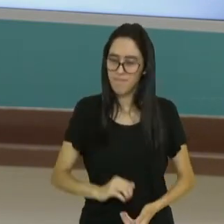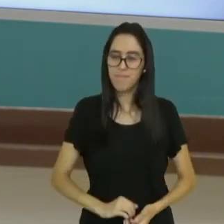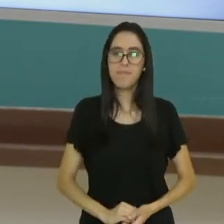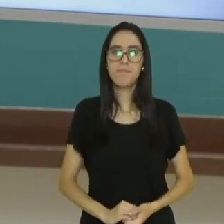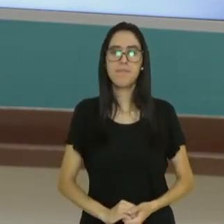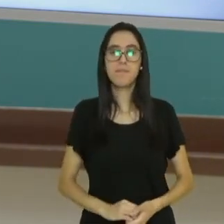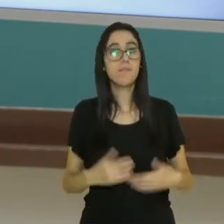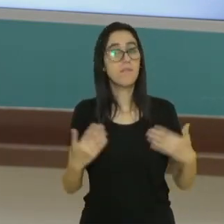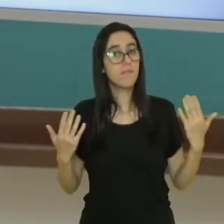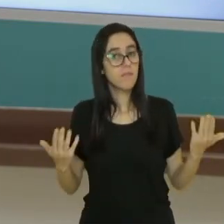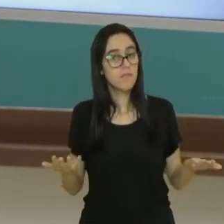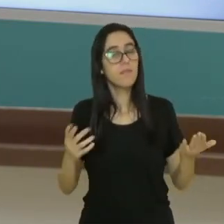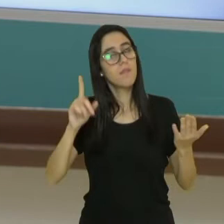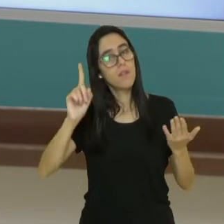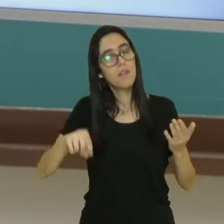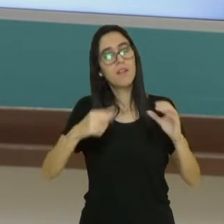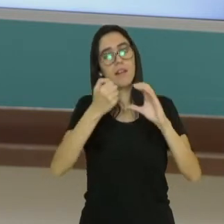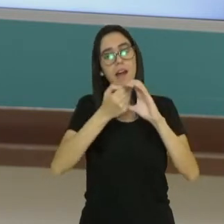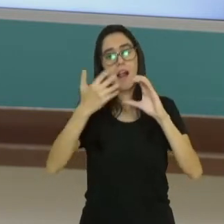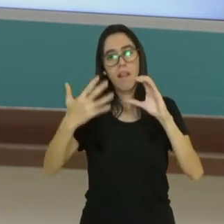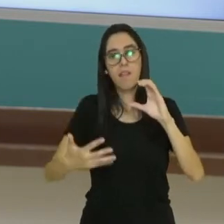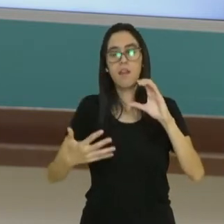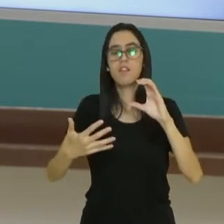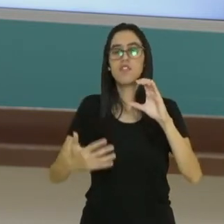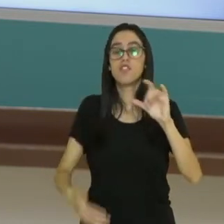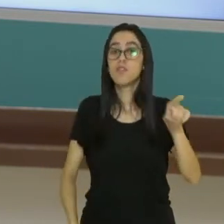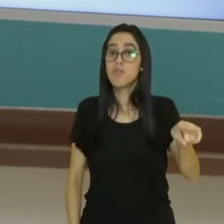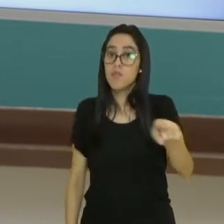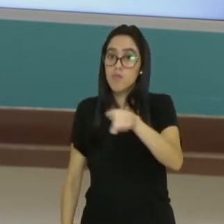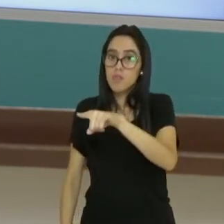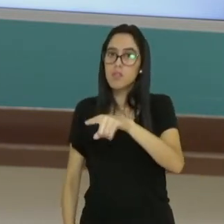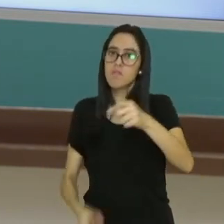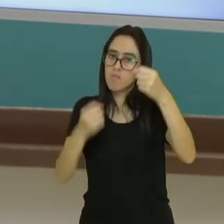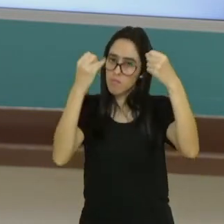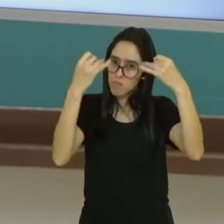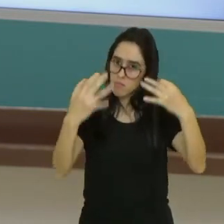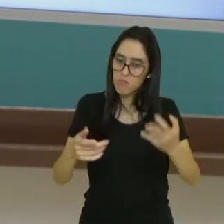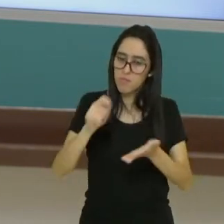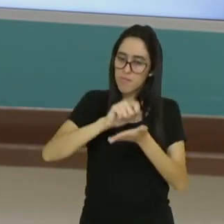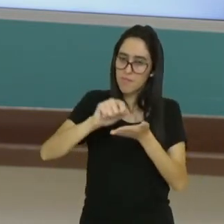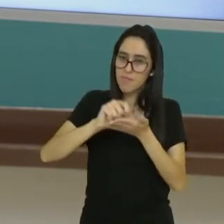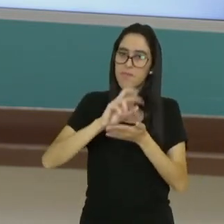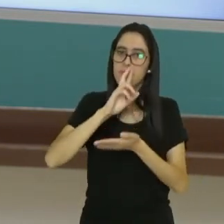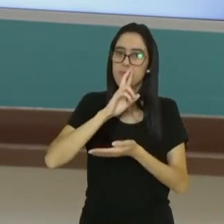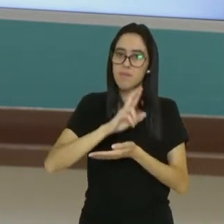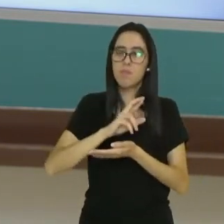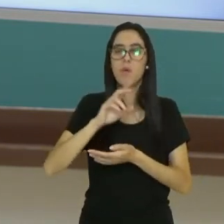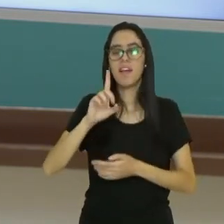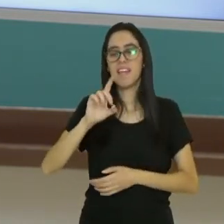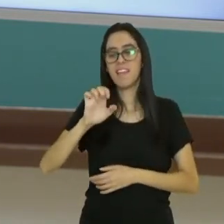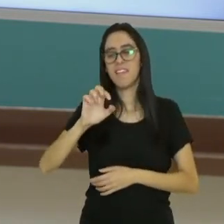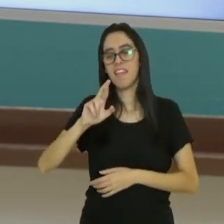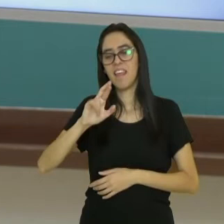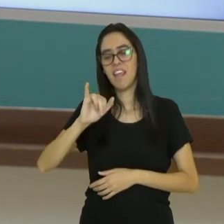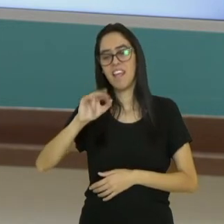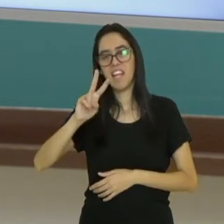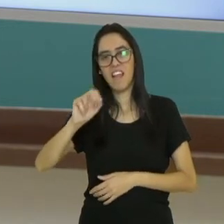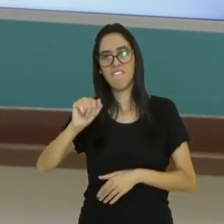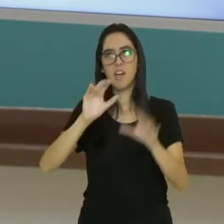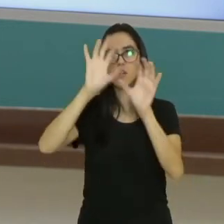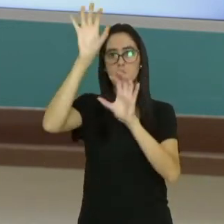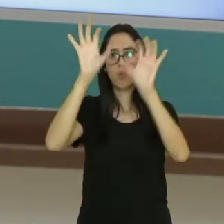Então, características ali que vocês deveriam explicar da teoria da deriva continental. Como que os